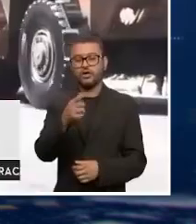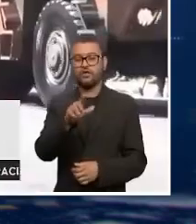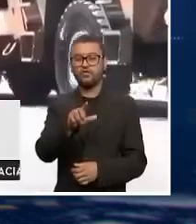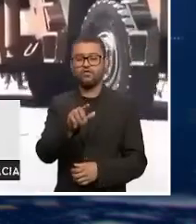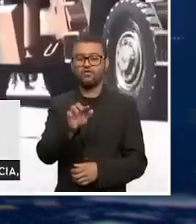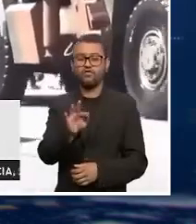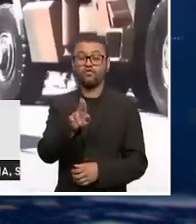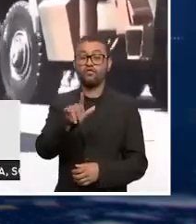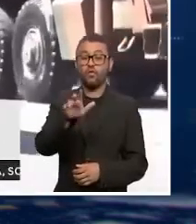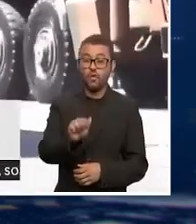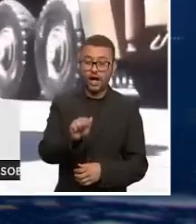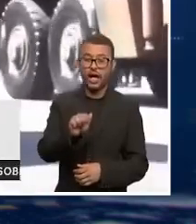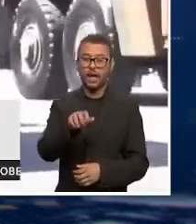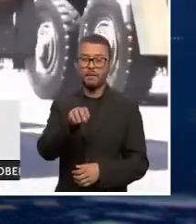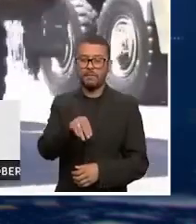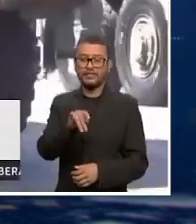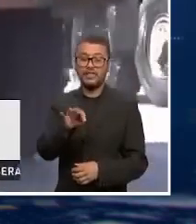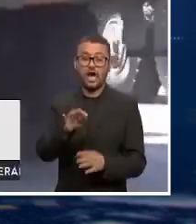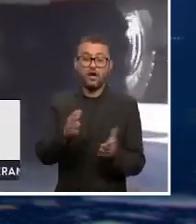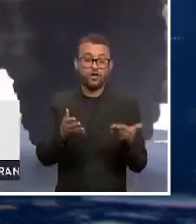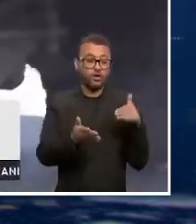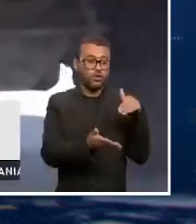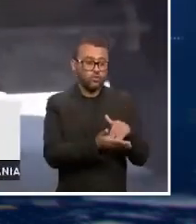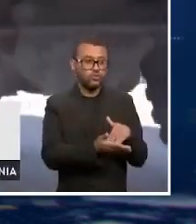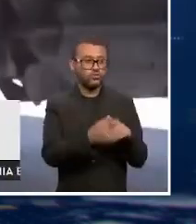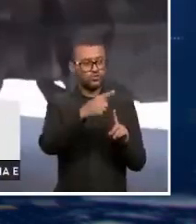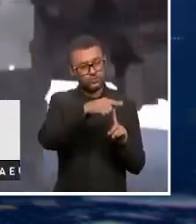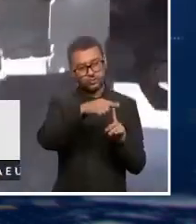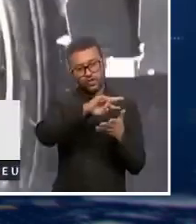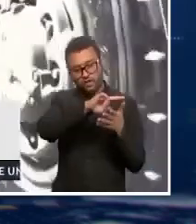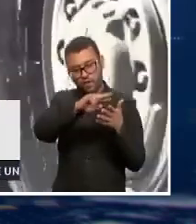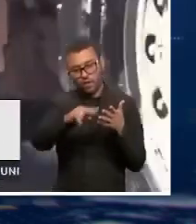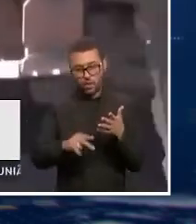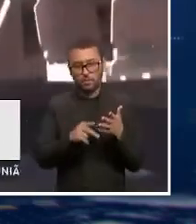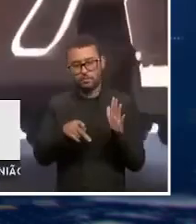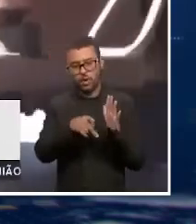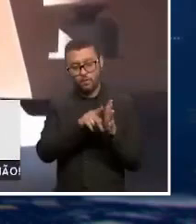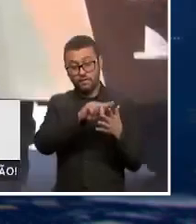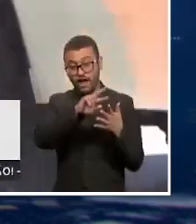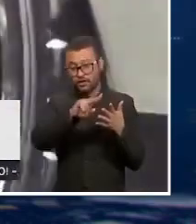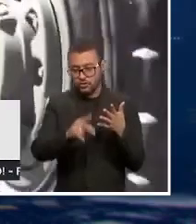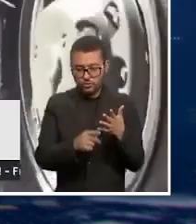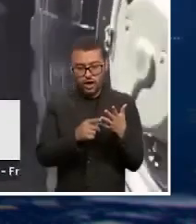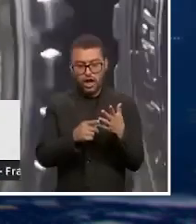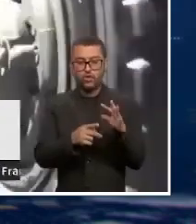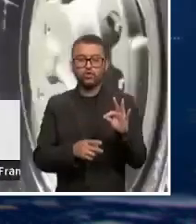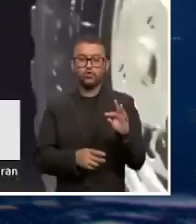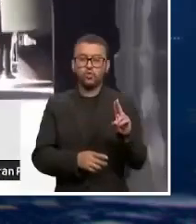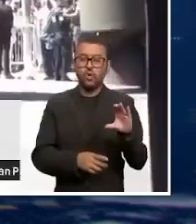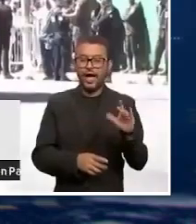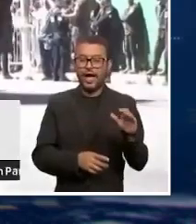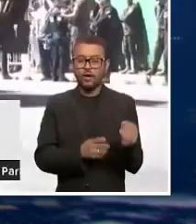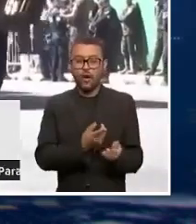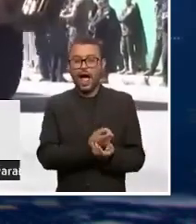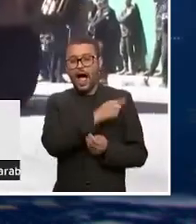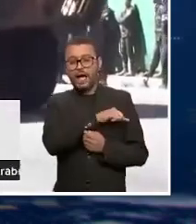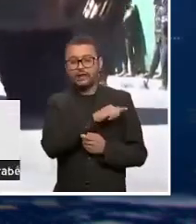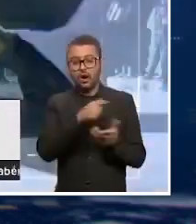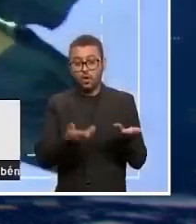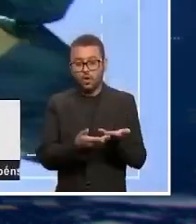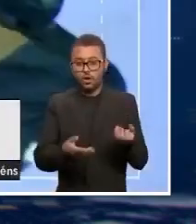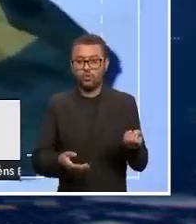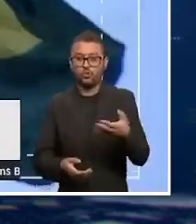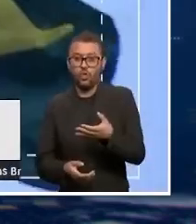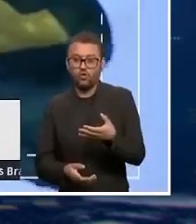qualquer momento. E em relação à popularidade, só para lembrar, a última pesquisa Quest deu 60% de